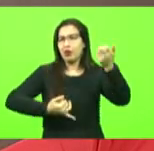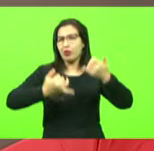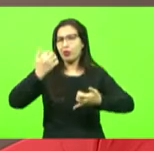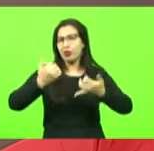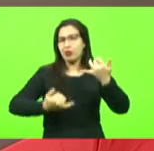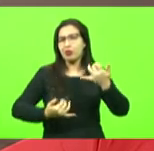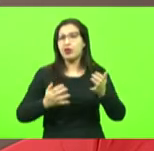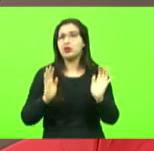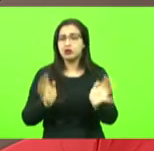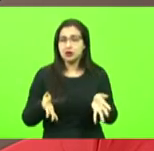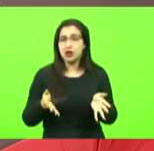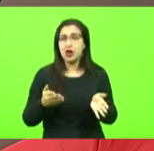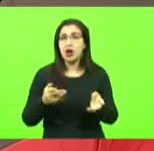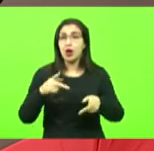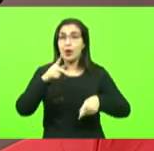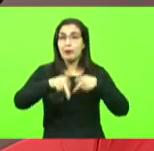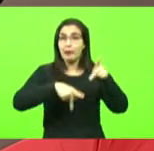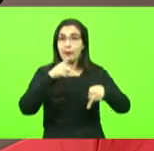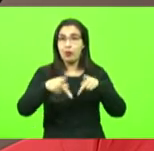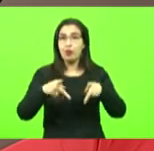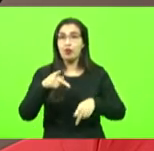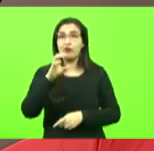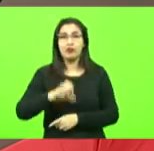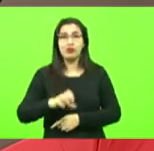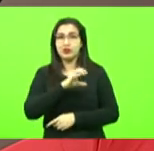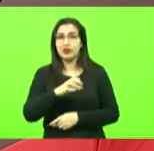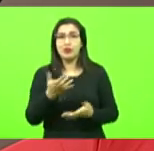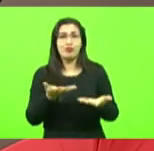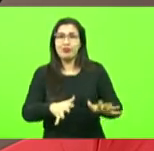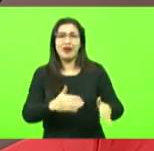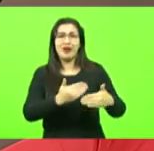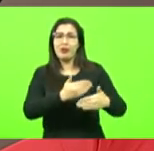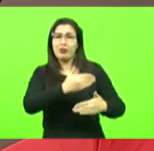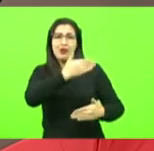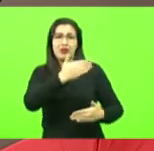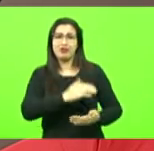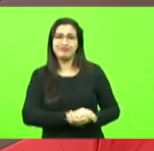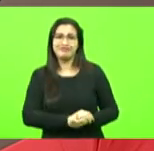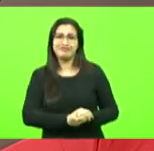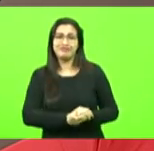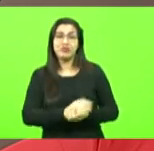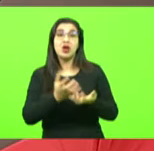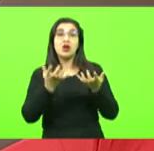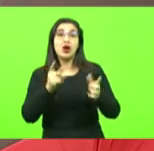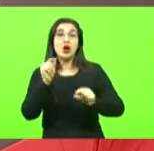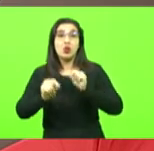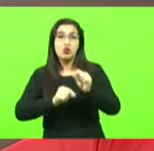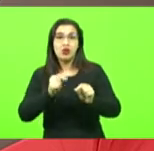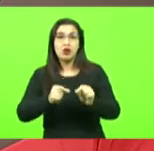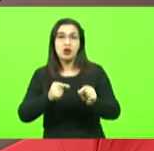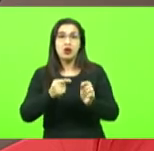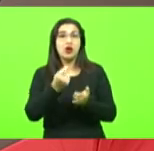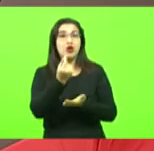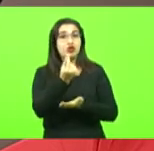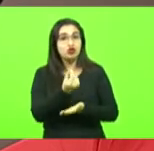já dizíamos, o povo cristão não quer barragem e queremos indenização justa.